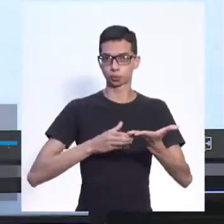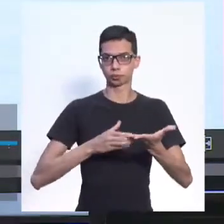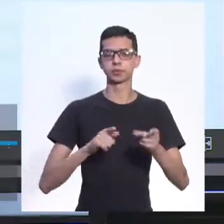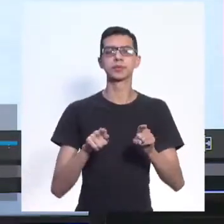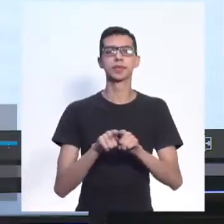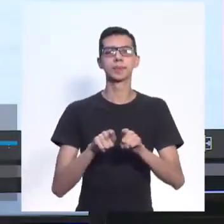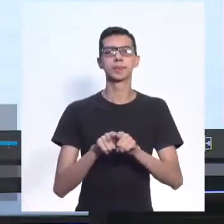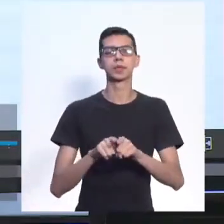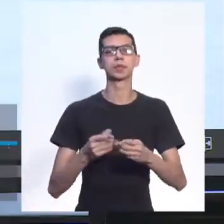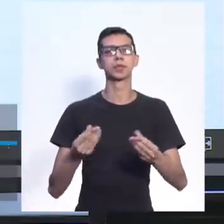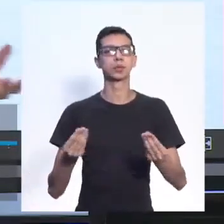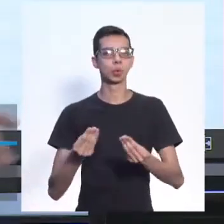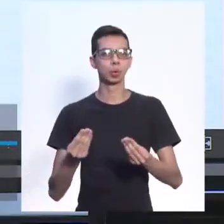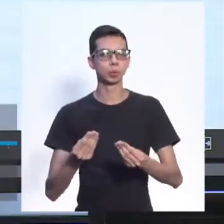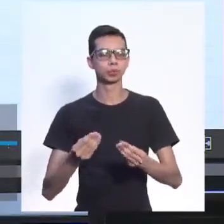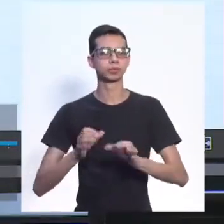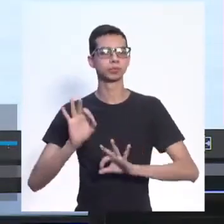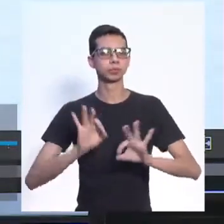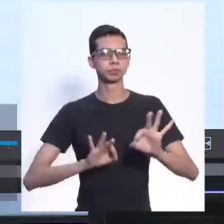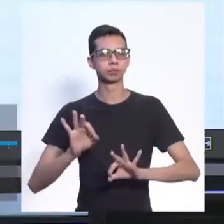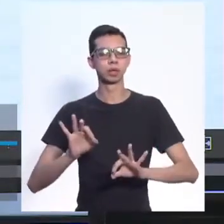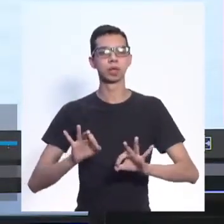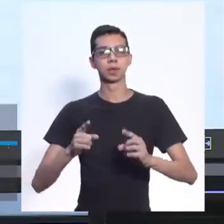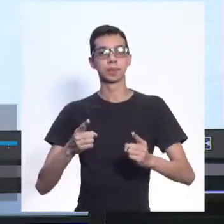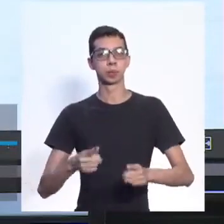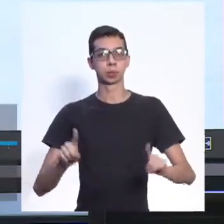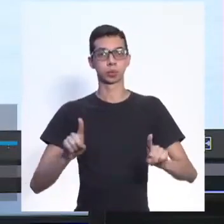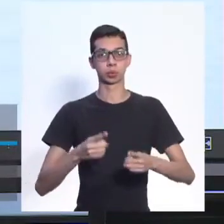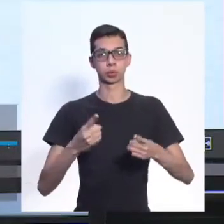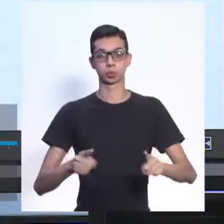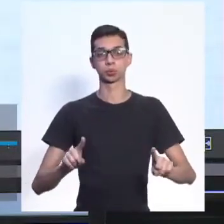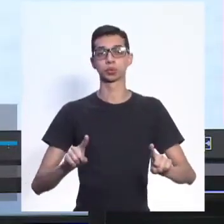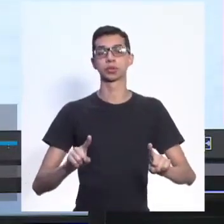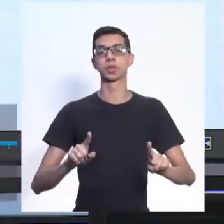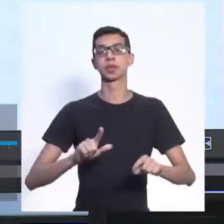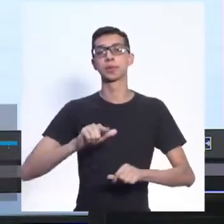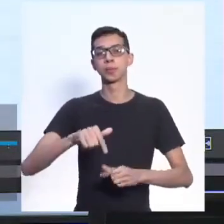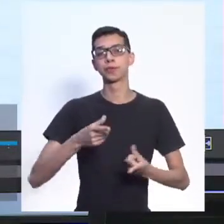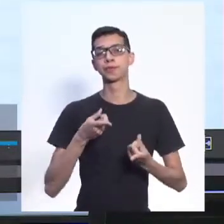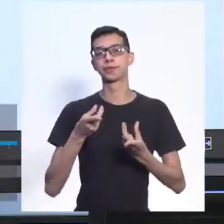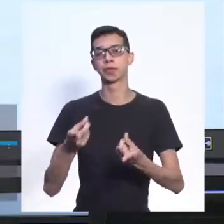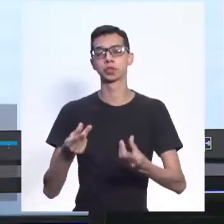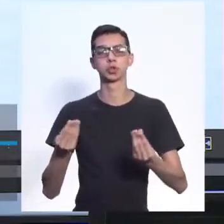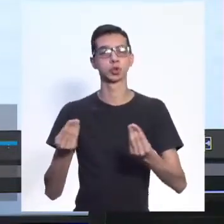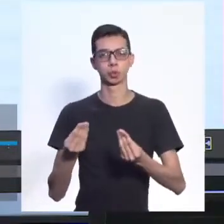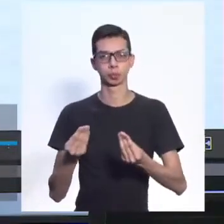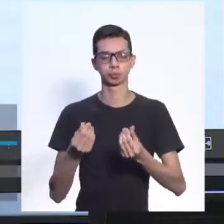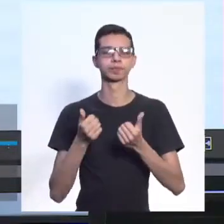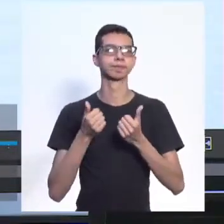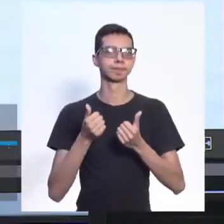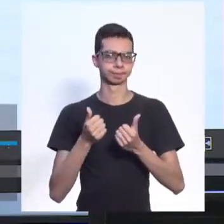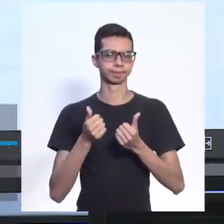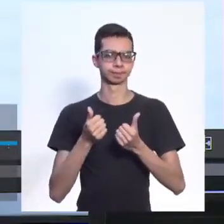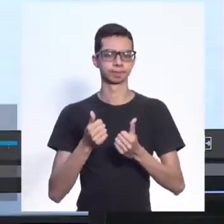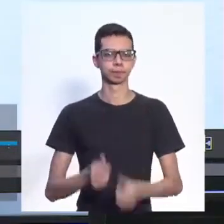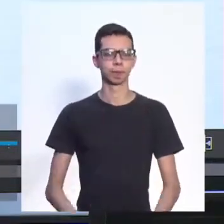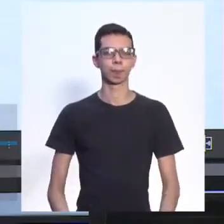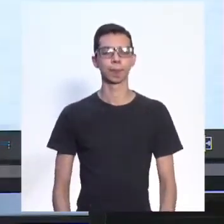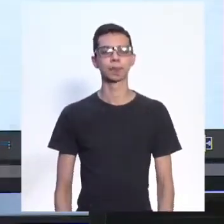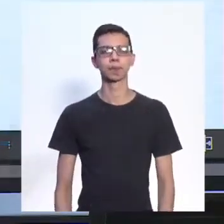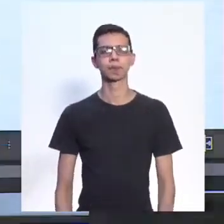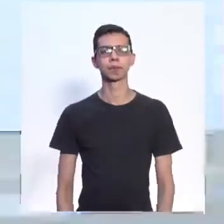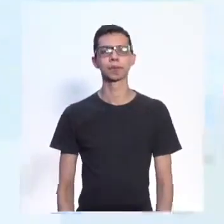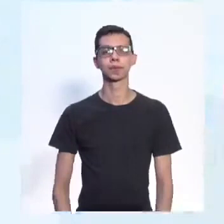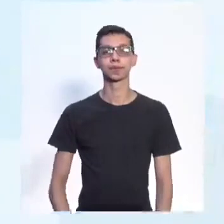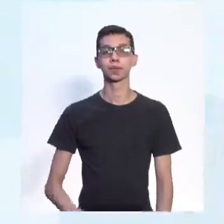pela produção final aí desses álbuns. Né? Como que esse álbum vai ser vendido, como que ele vai ser colocado aí na praça. Tá bom? Agentes ou